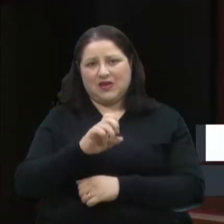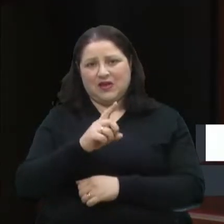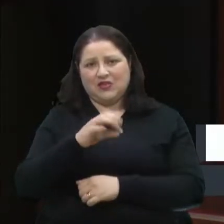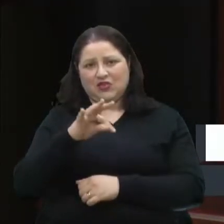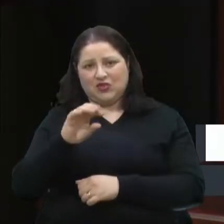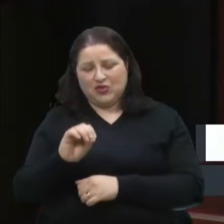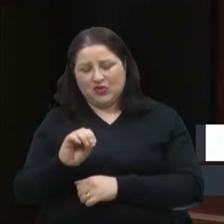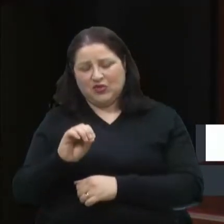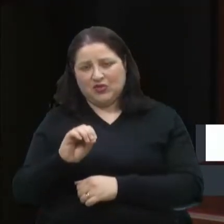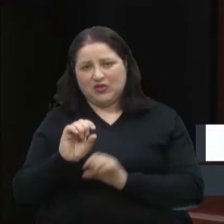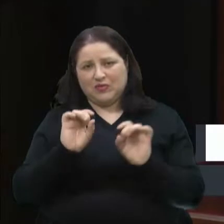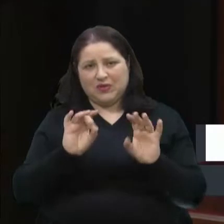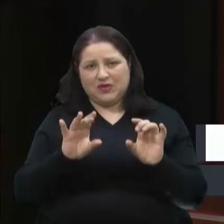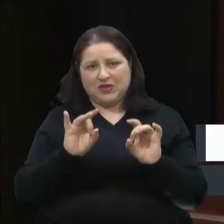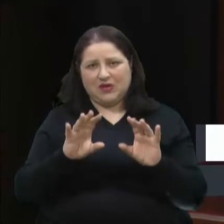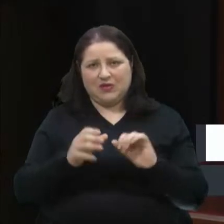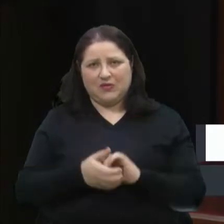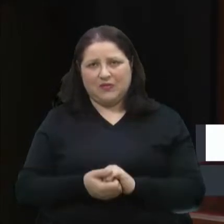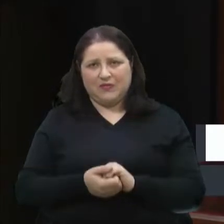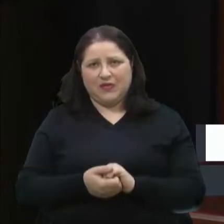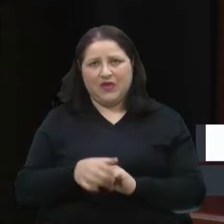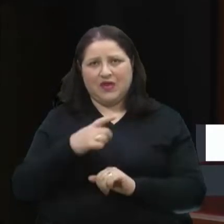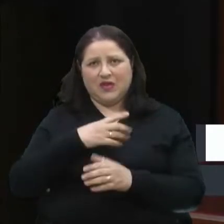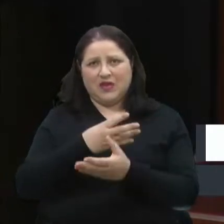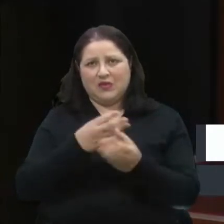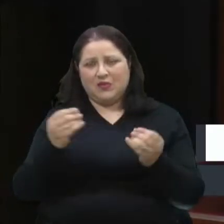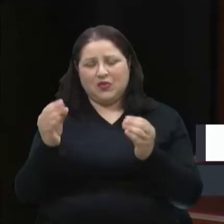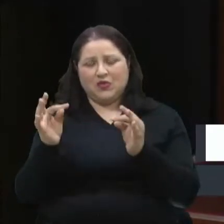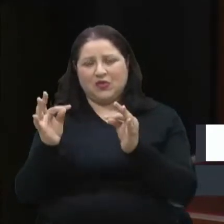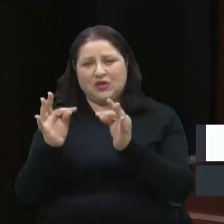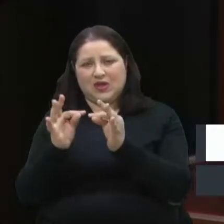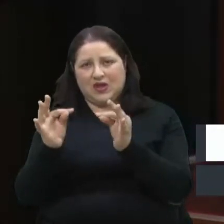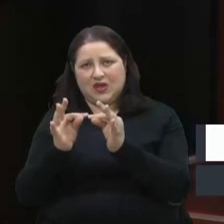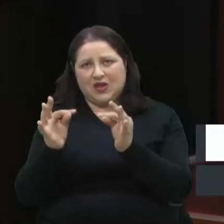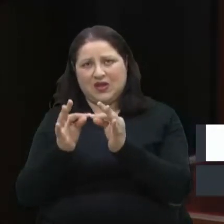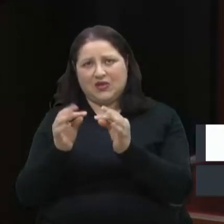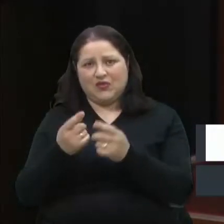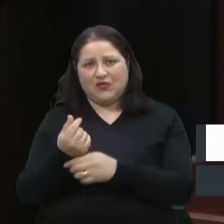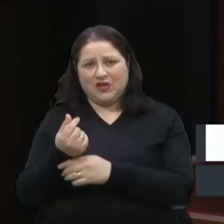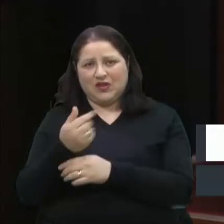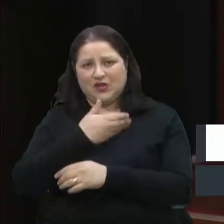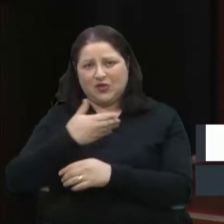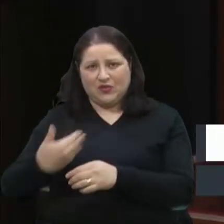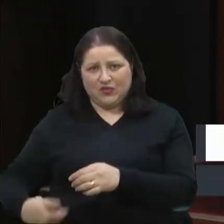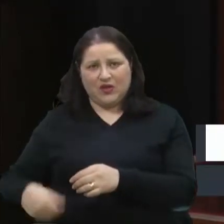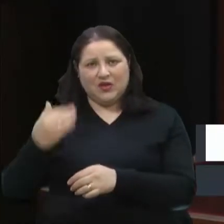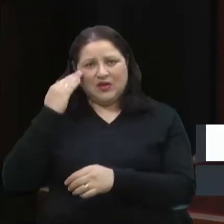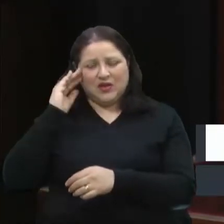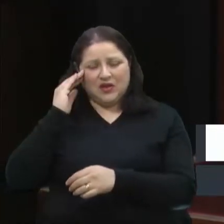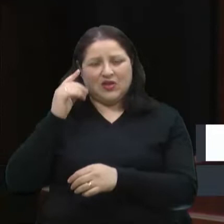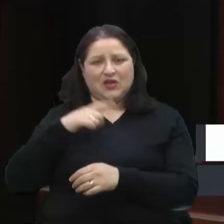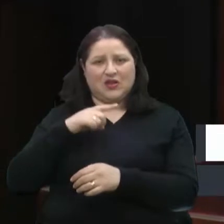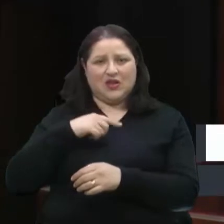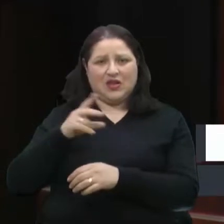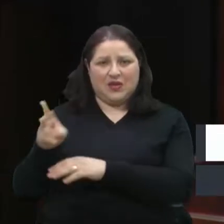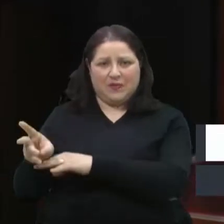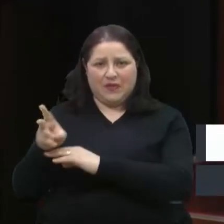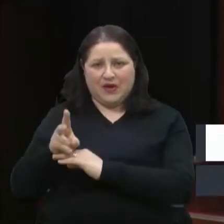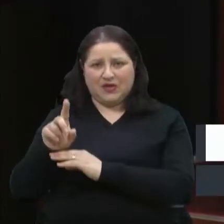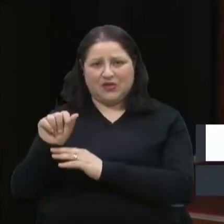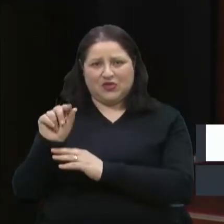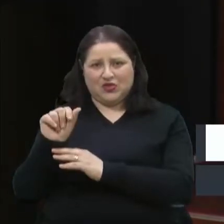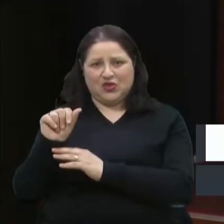Entretanto, os técnicos em finanças públicas do governo entendem que para abrir um crédito extraordinário da